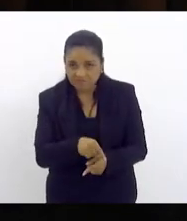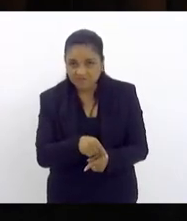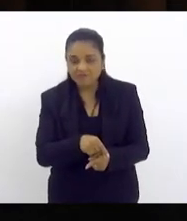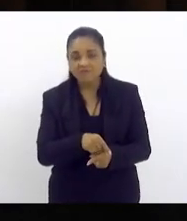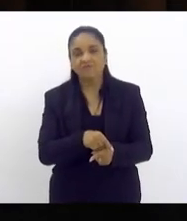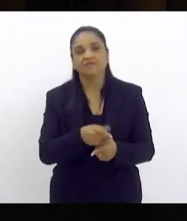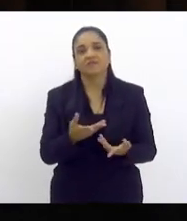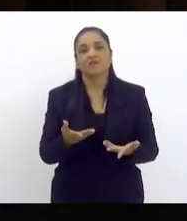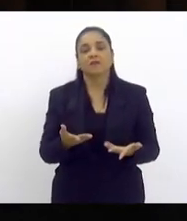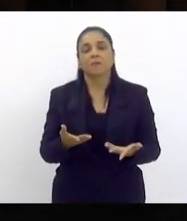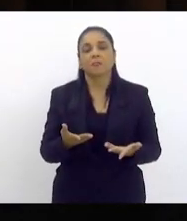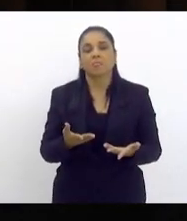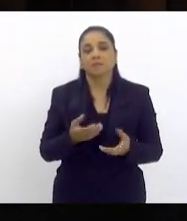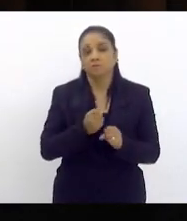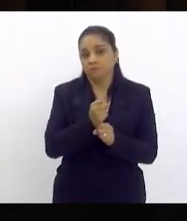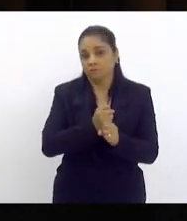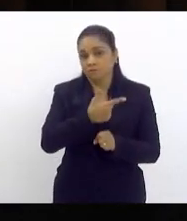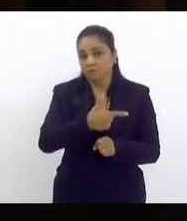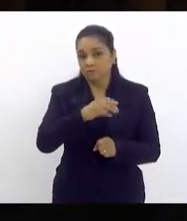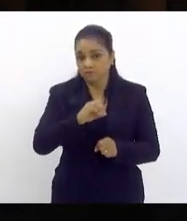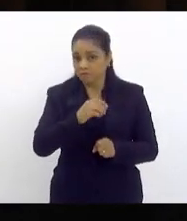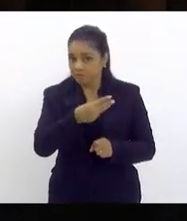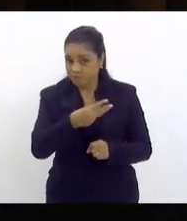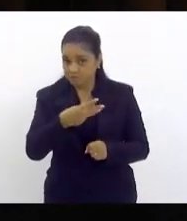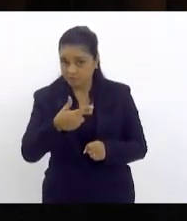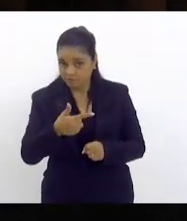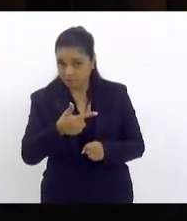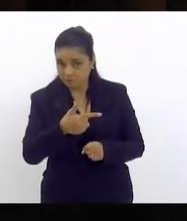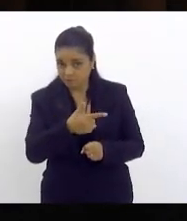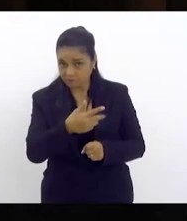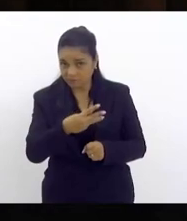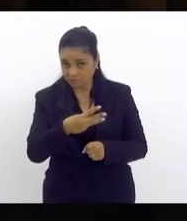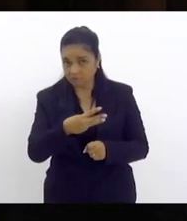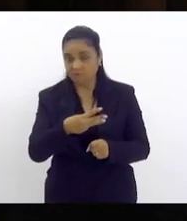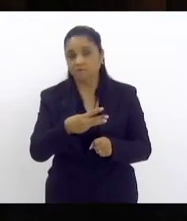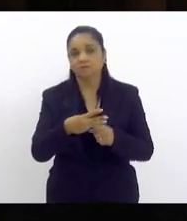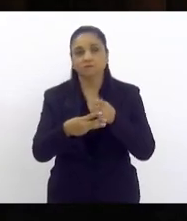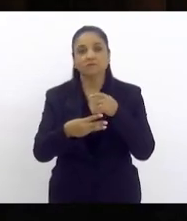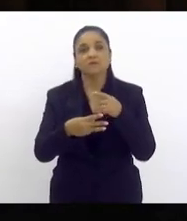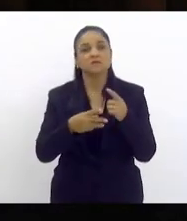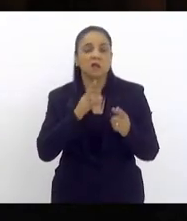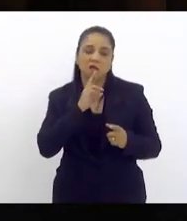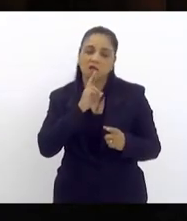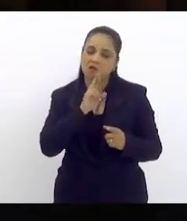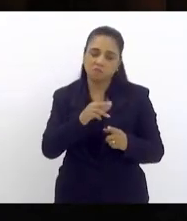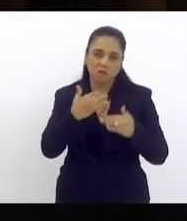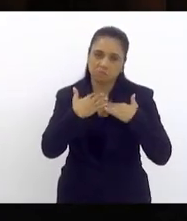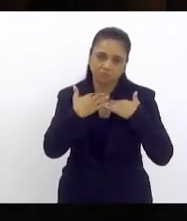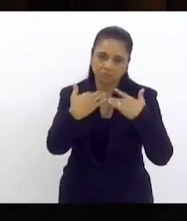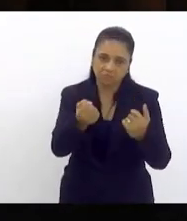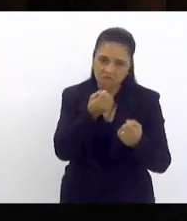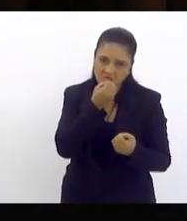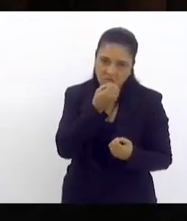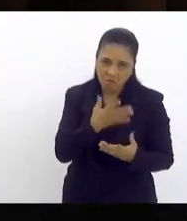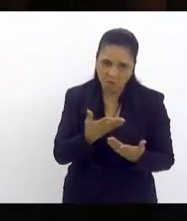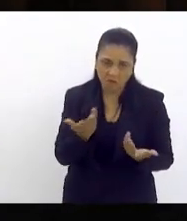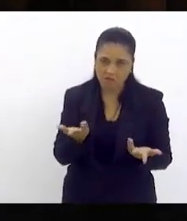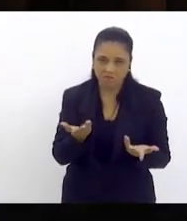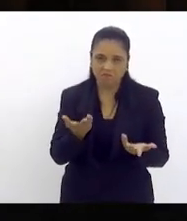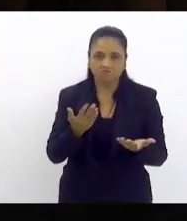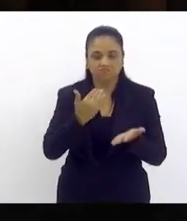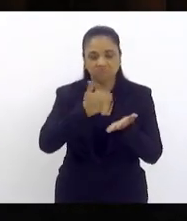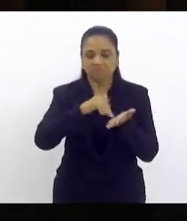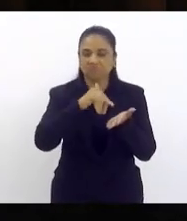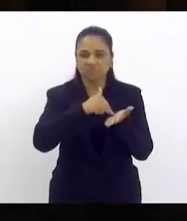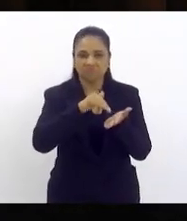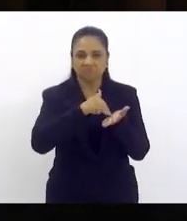evidente que lá na audiência as respostas não foram satisfatórias diante dos